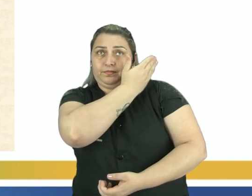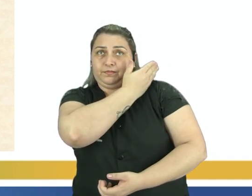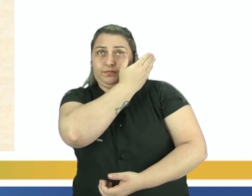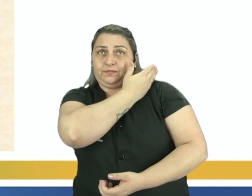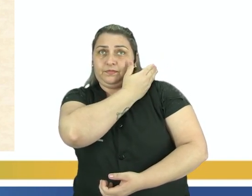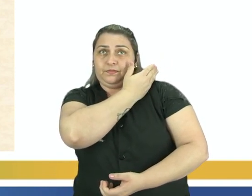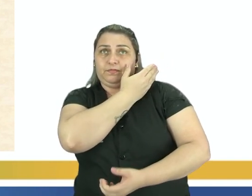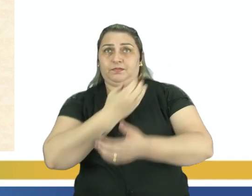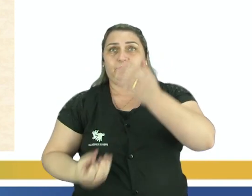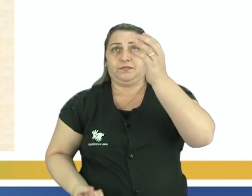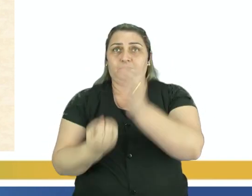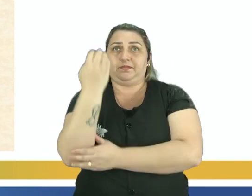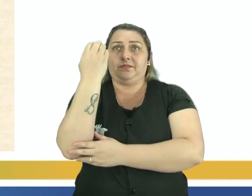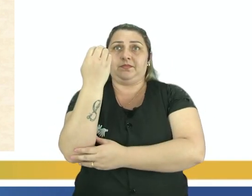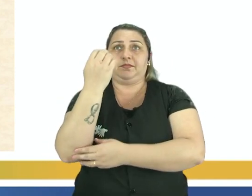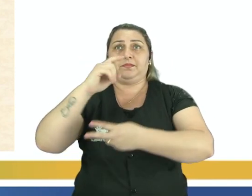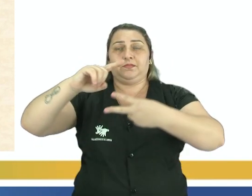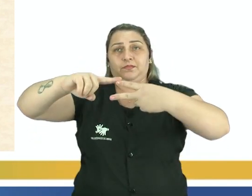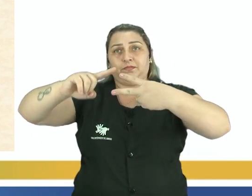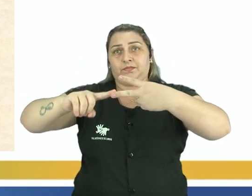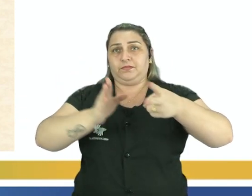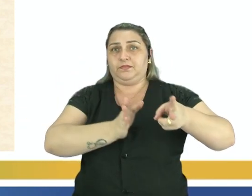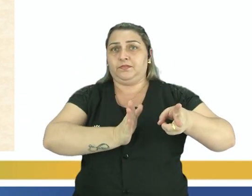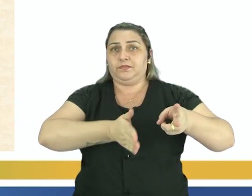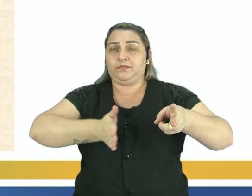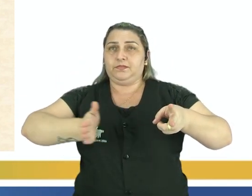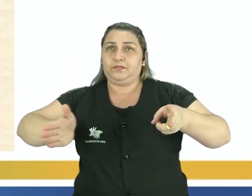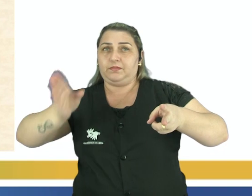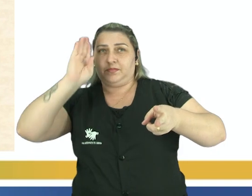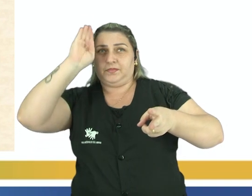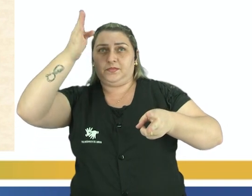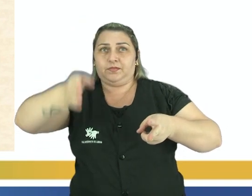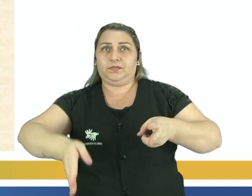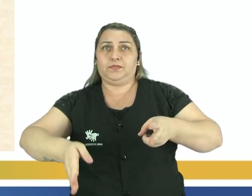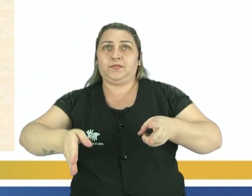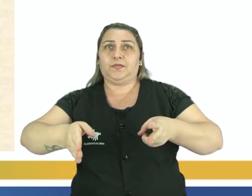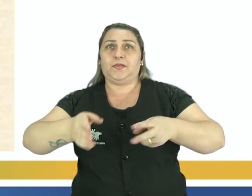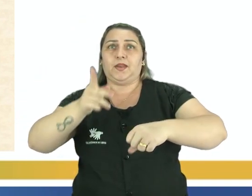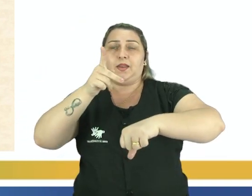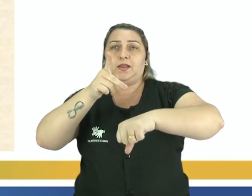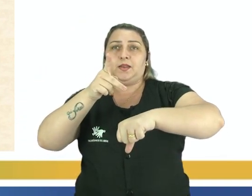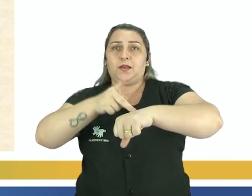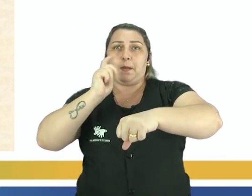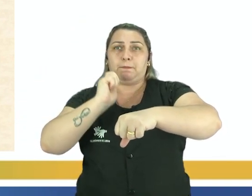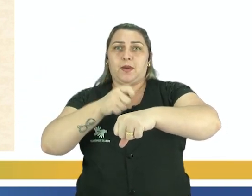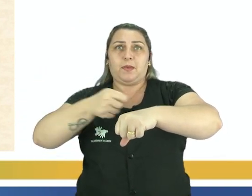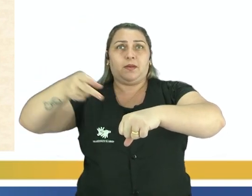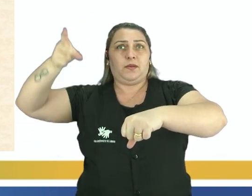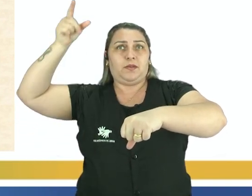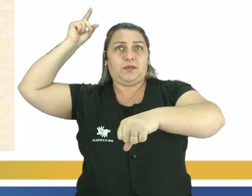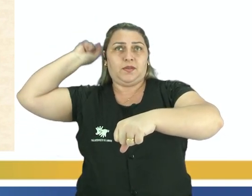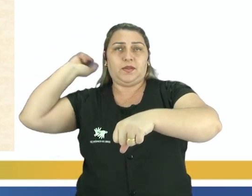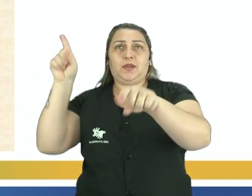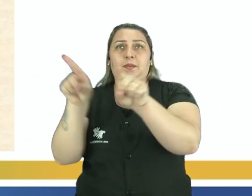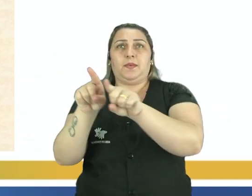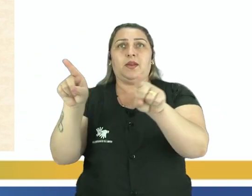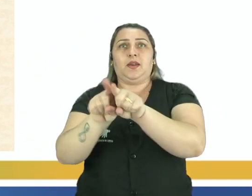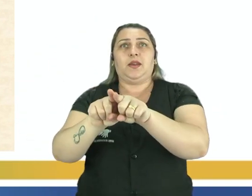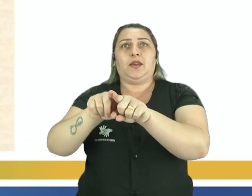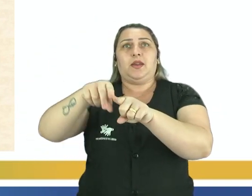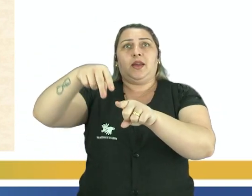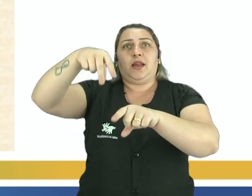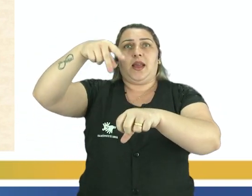é constituída, entre outros, por dois períodos cronológicos principais. O Paleolítico, que é a idade da pedra lascada, e o Neolítico, que é a